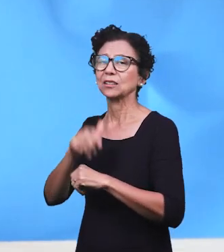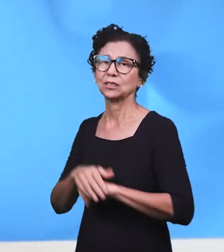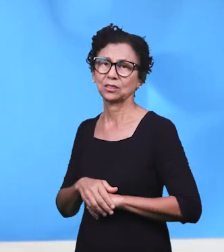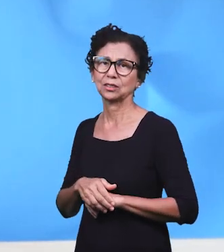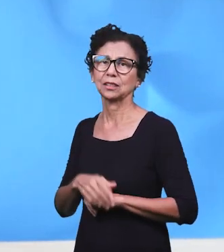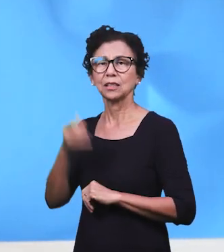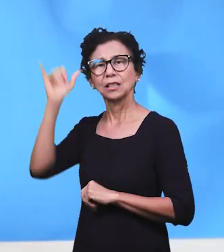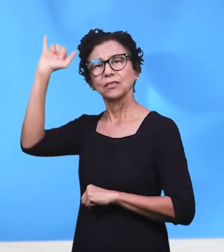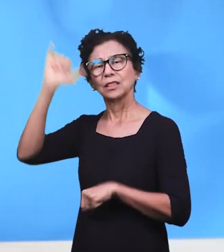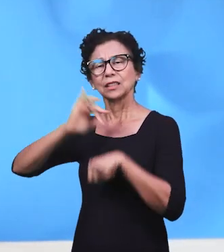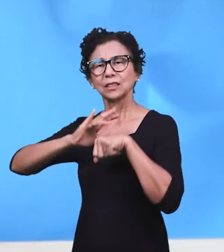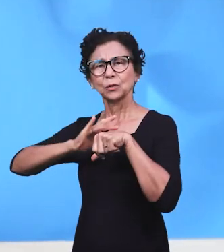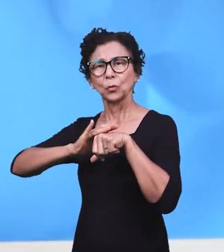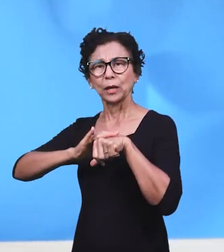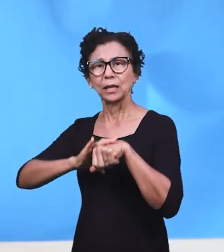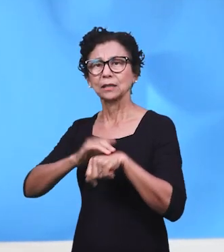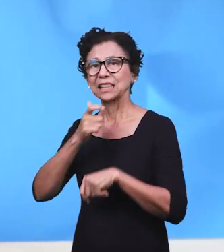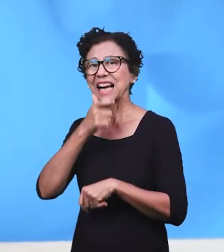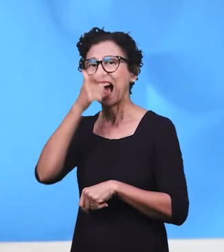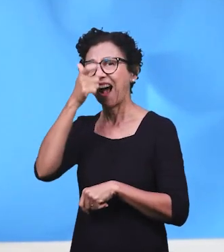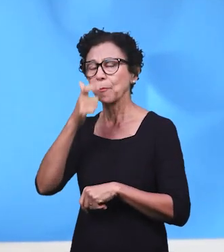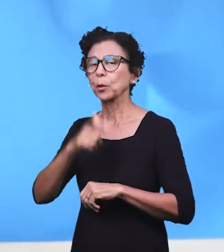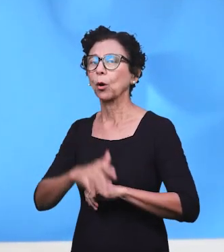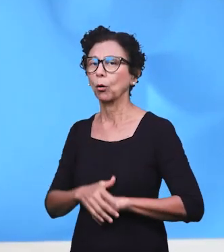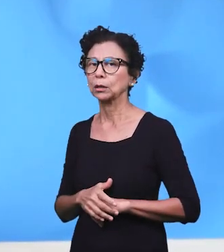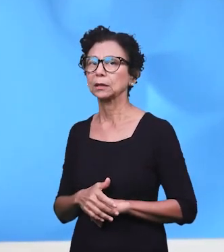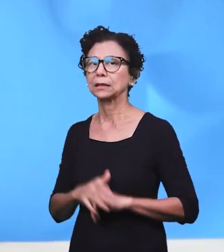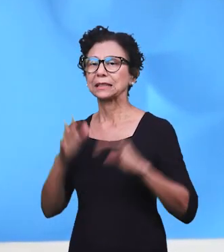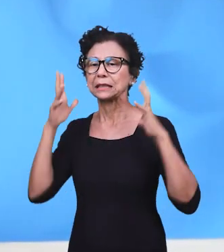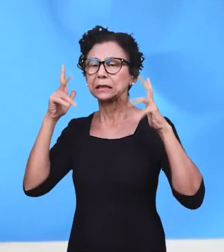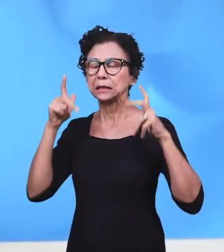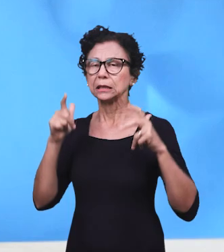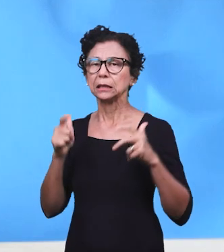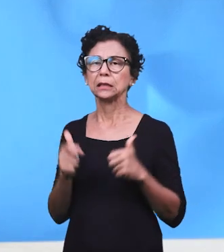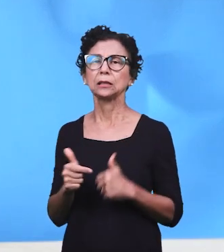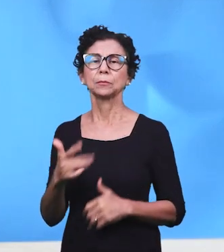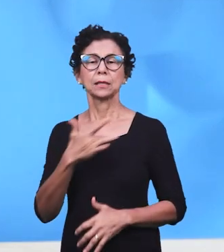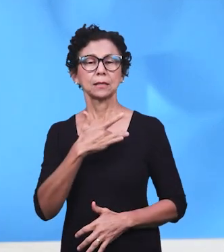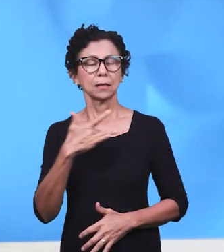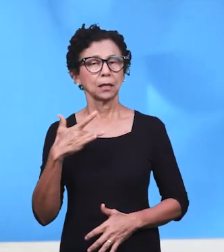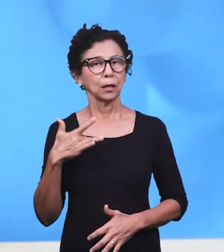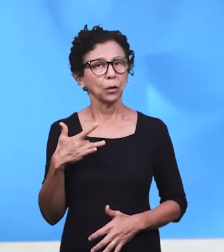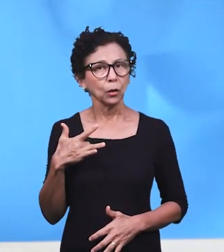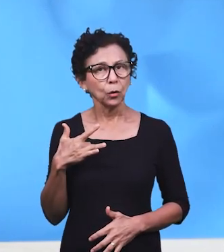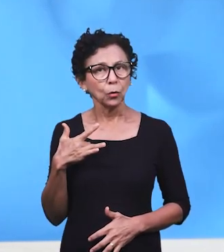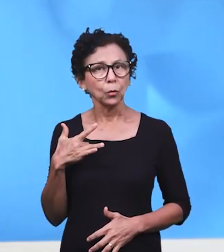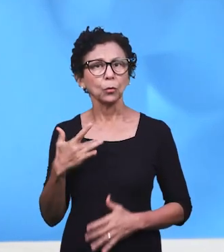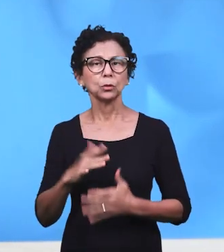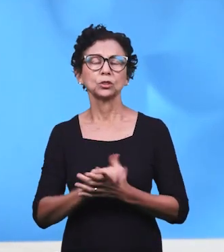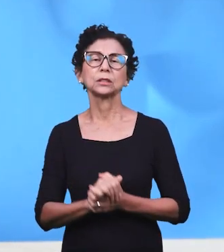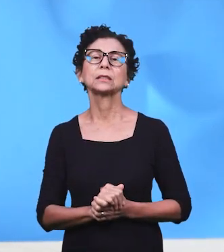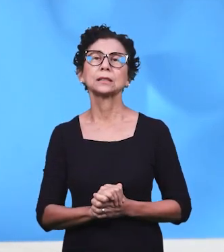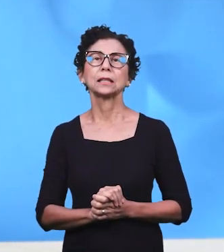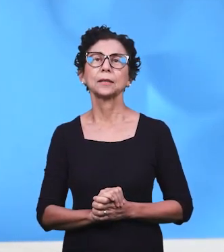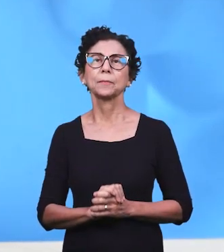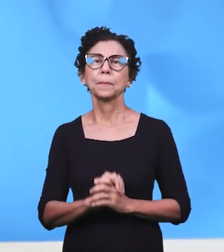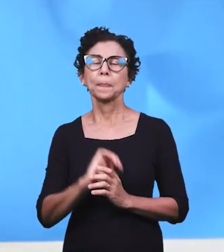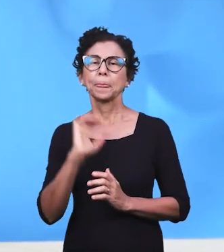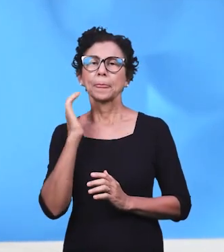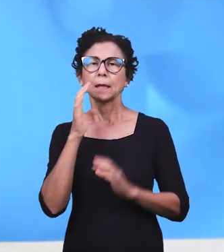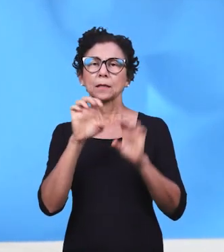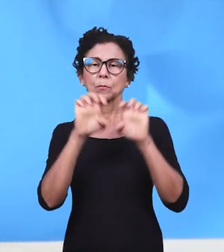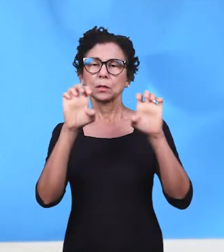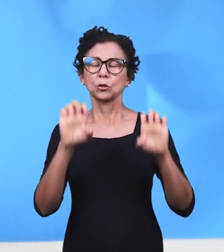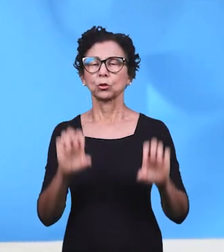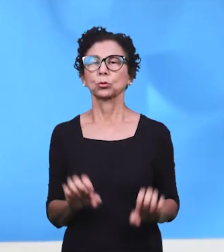prevenção da saúde. Prótese também é saúde, é preservar. A boca não é só dente, nós temos as estruturas amolecidas